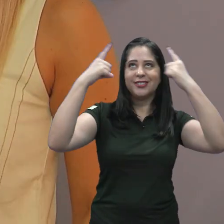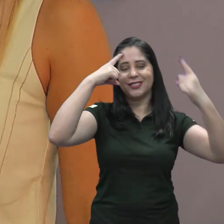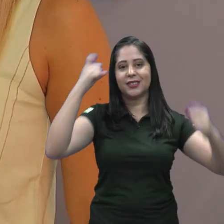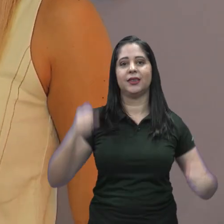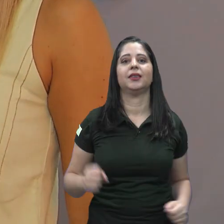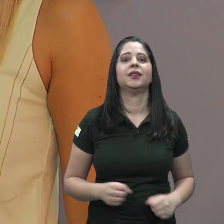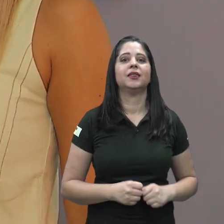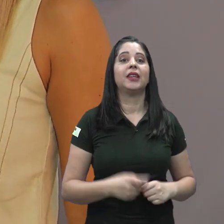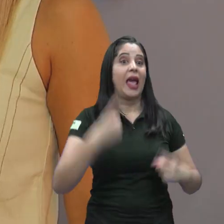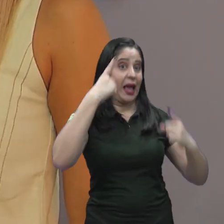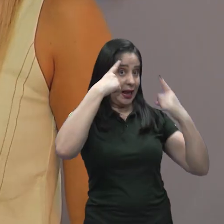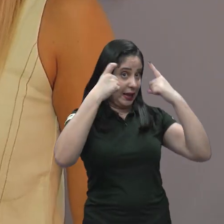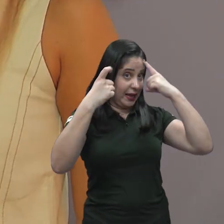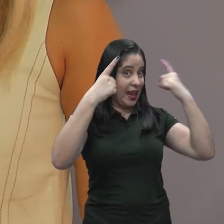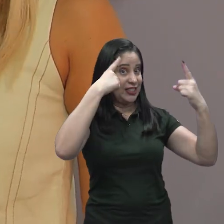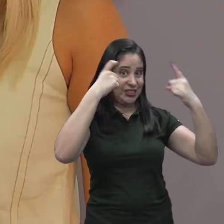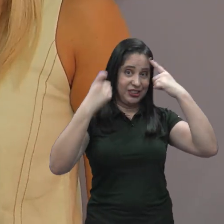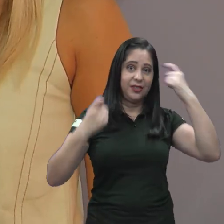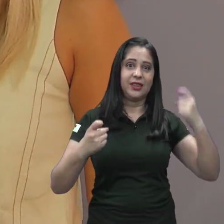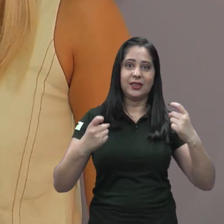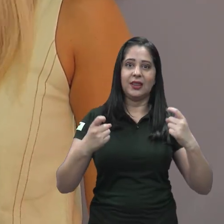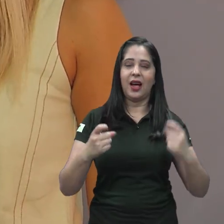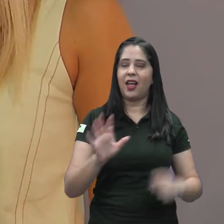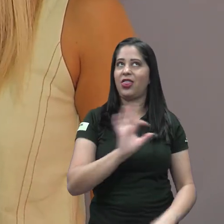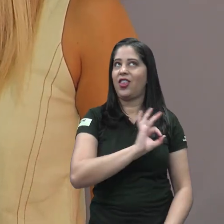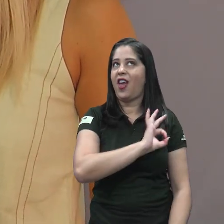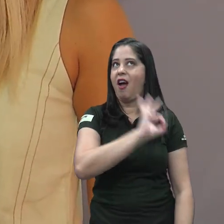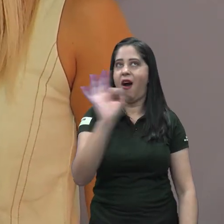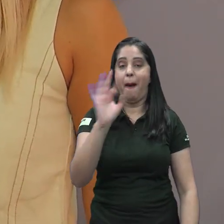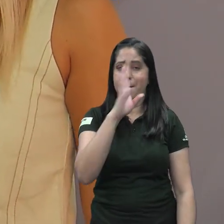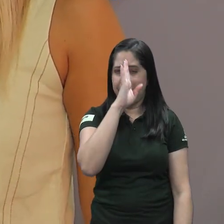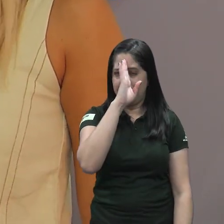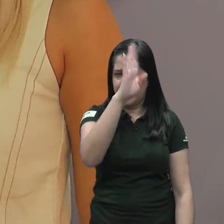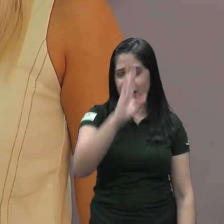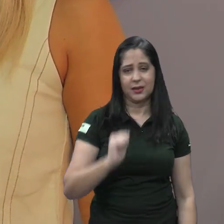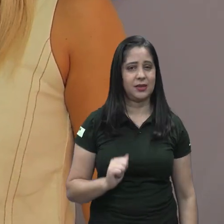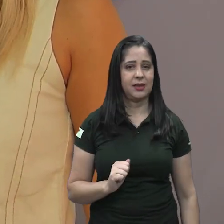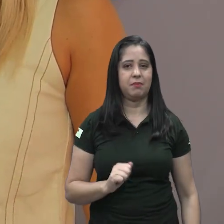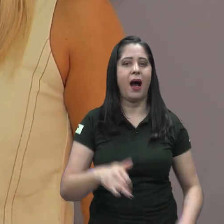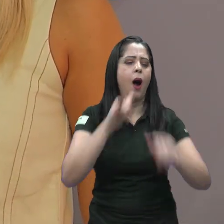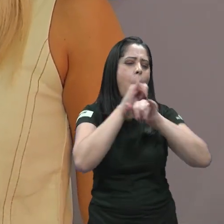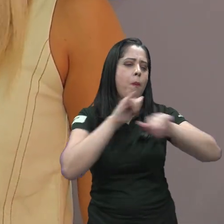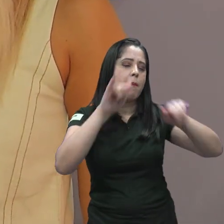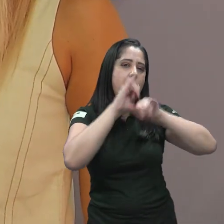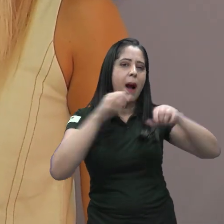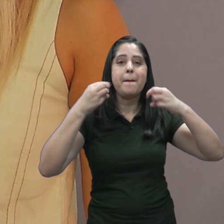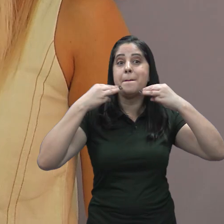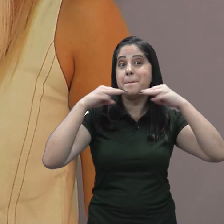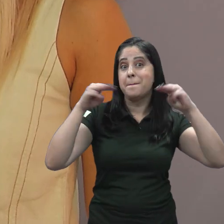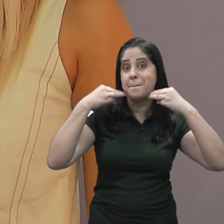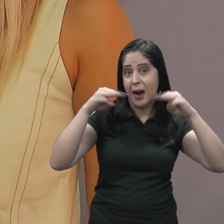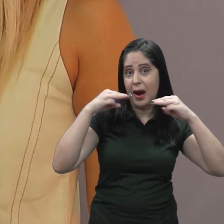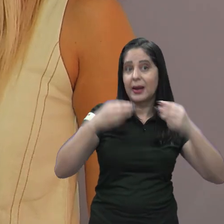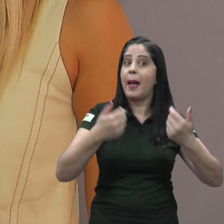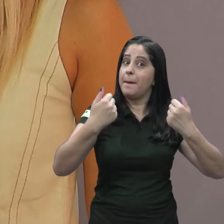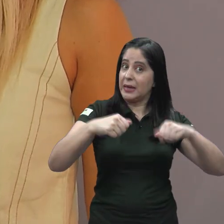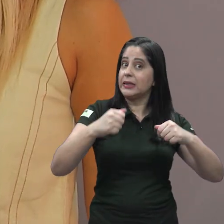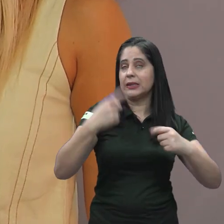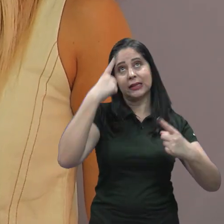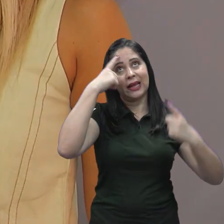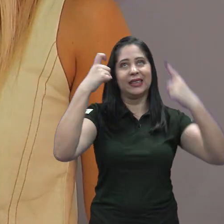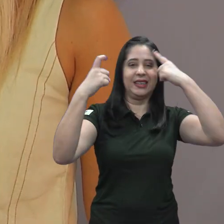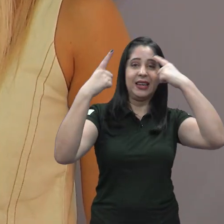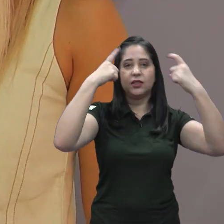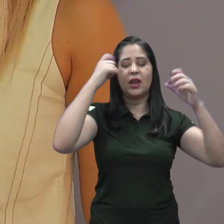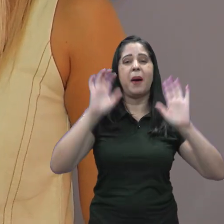criatividade. Criatividade, né? Criatividade é o ouro de toda publicidade, todo filme, tudo que a gente quer criar, a gente quer que tenha